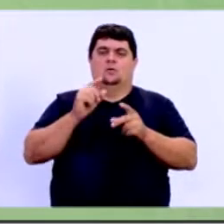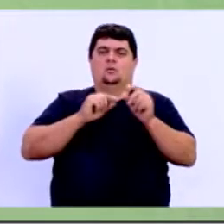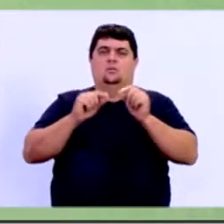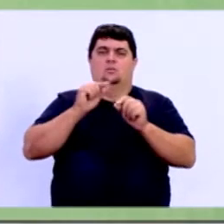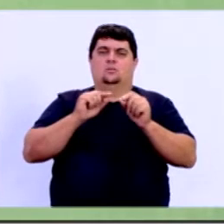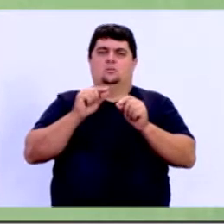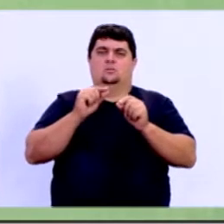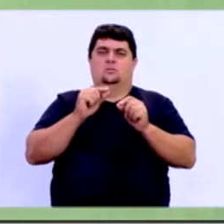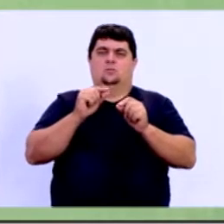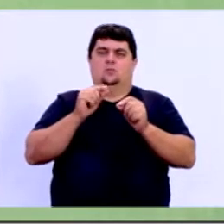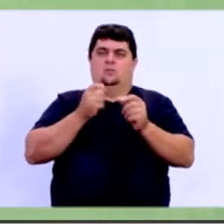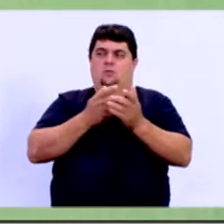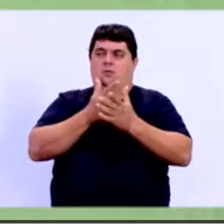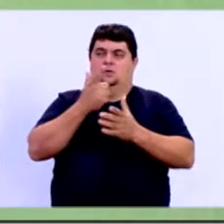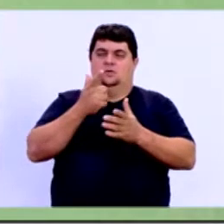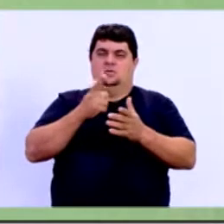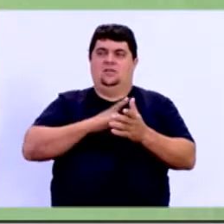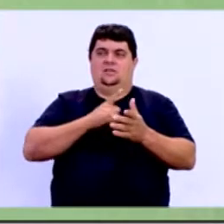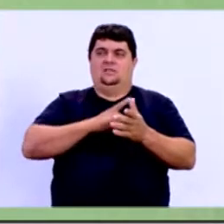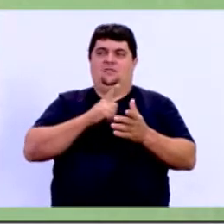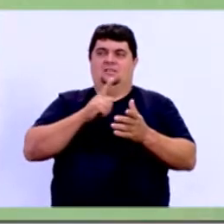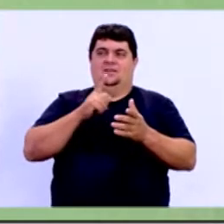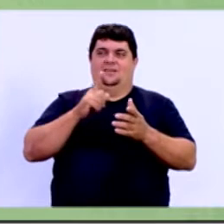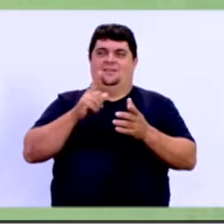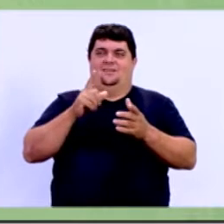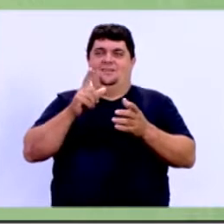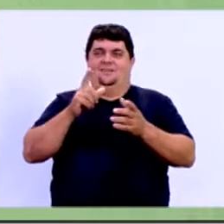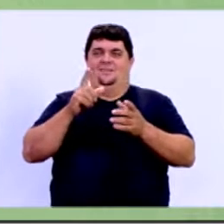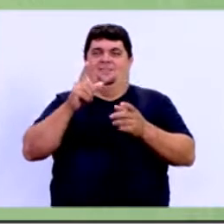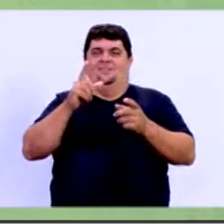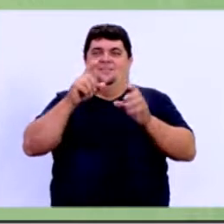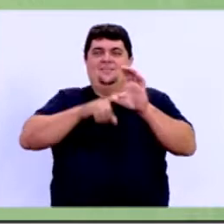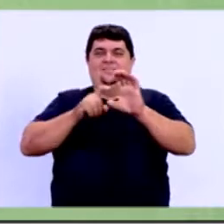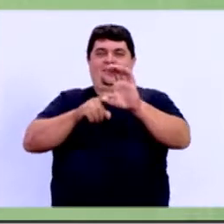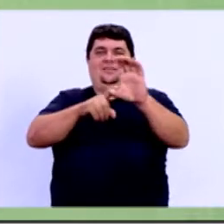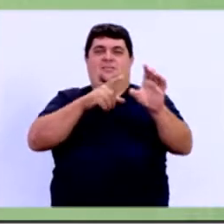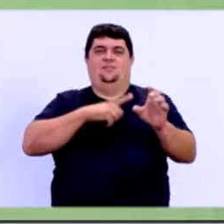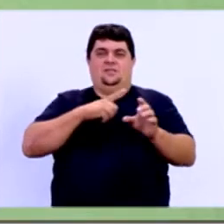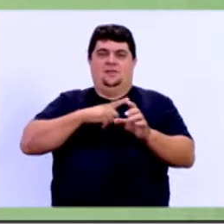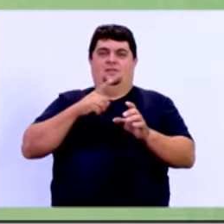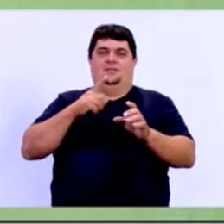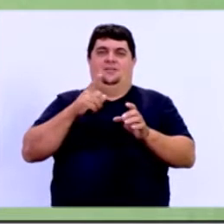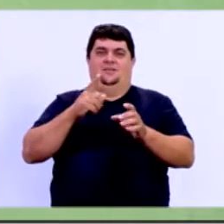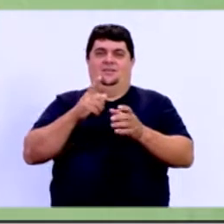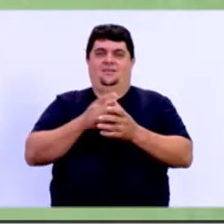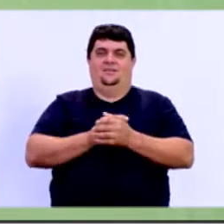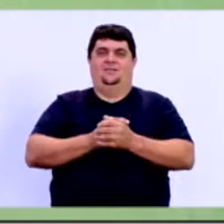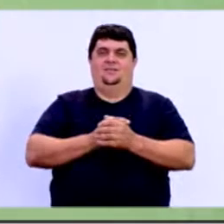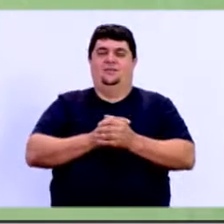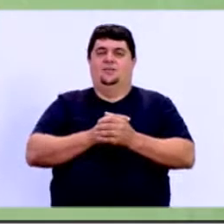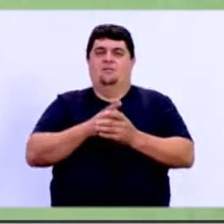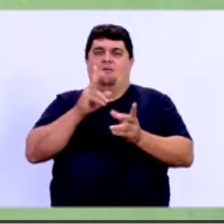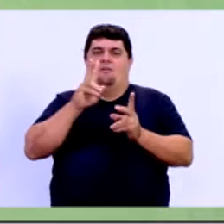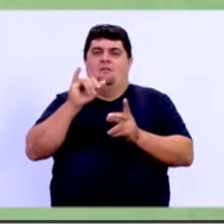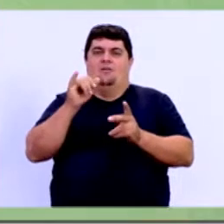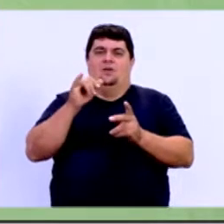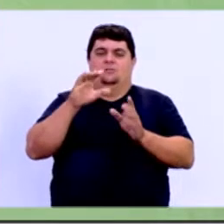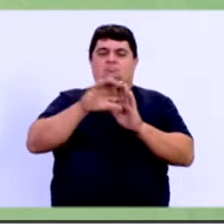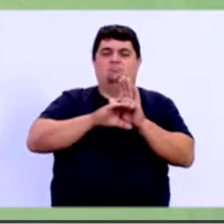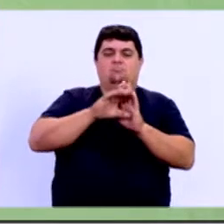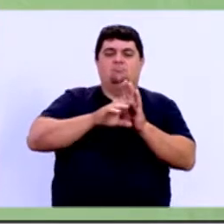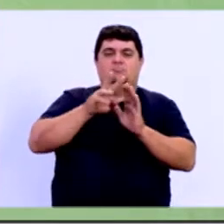uma compra, o que é uma despesa, o que é uma produção dentro da empresa. Né? Nós vamos conceituar